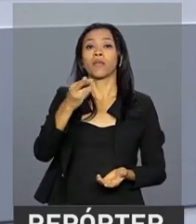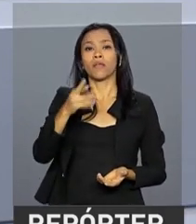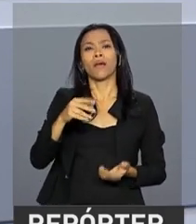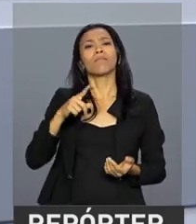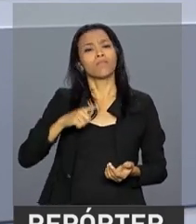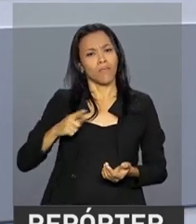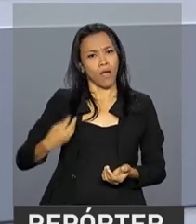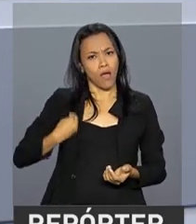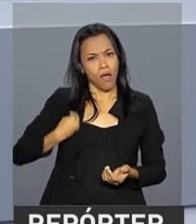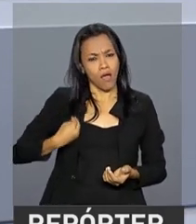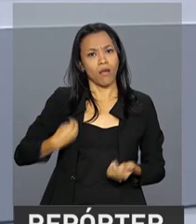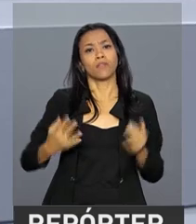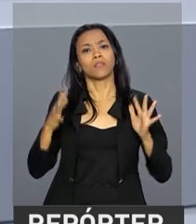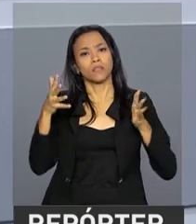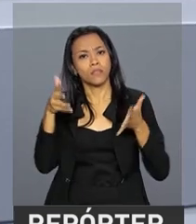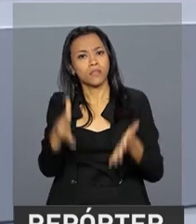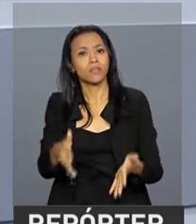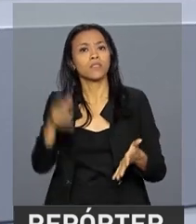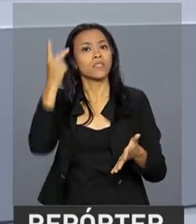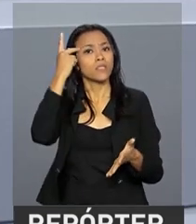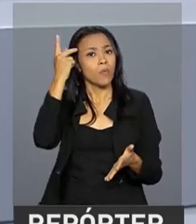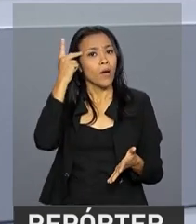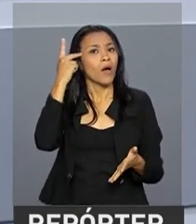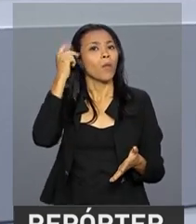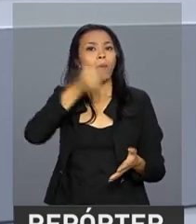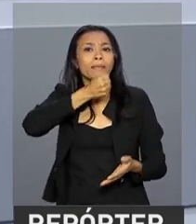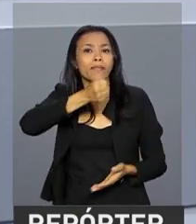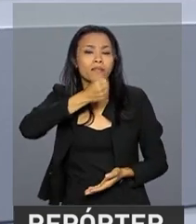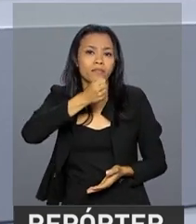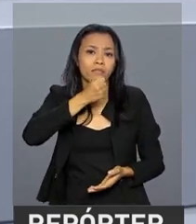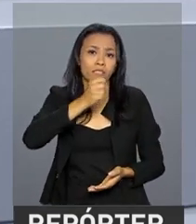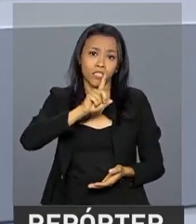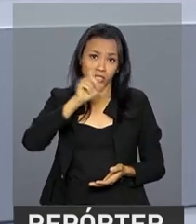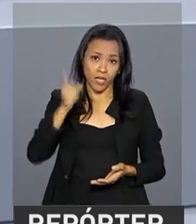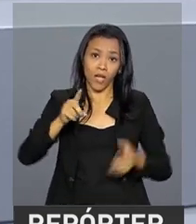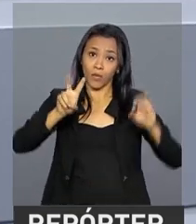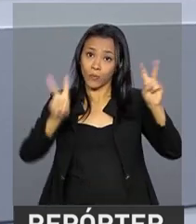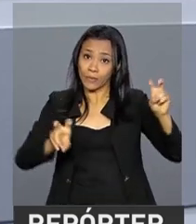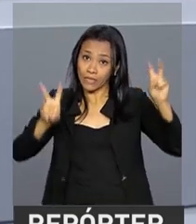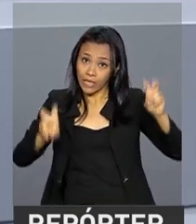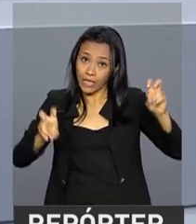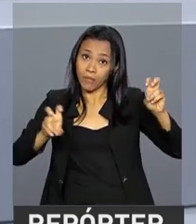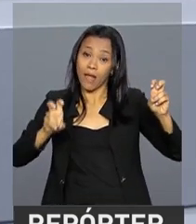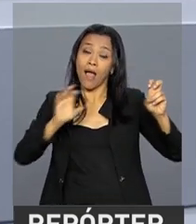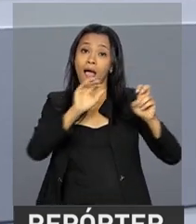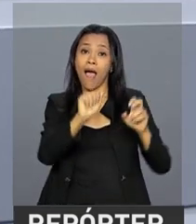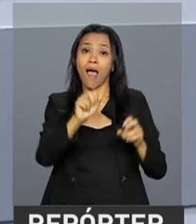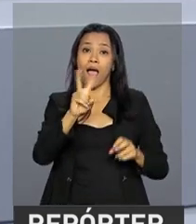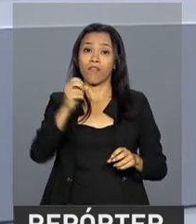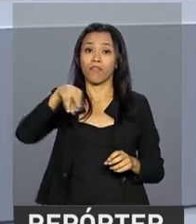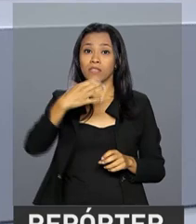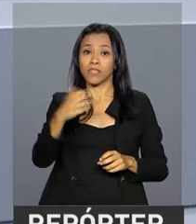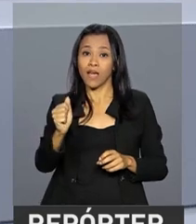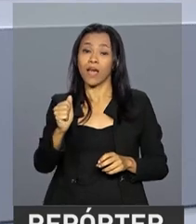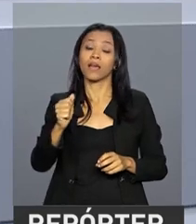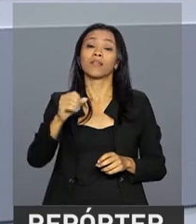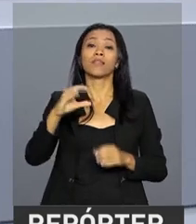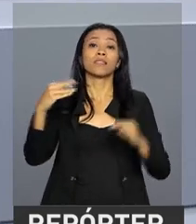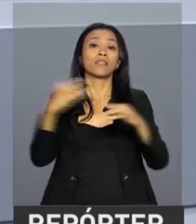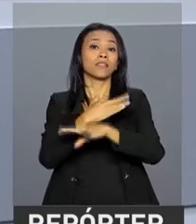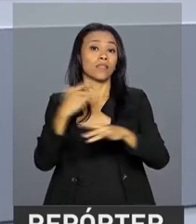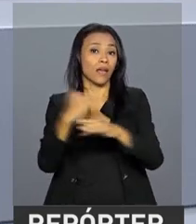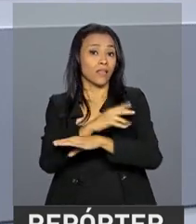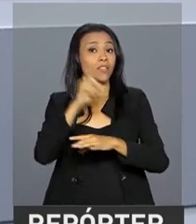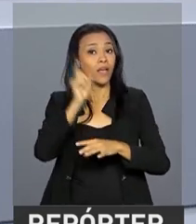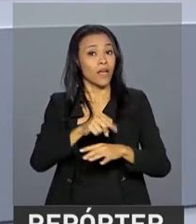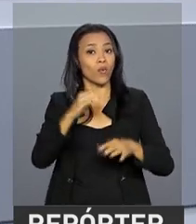participa do evento live exame avançar cidades o programa avançar cidades prevê iniciativas para as áreas de saneamento básico e